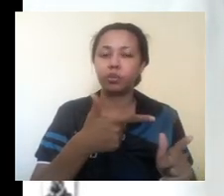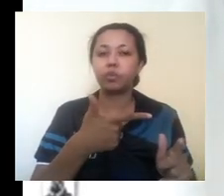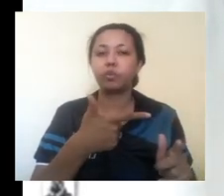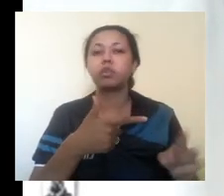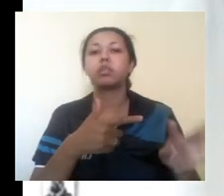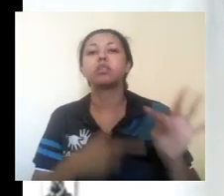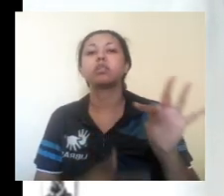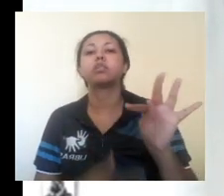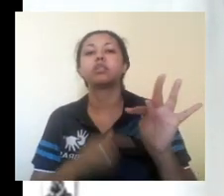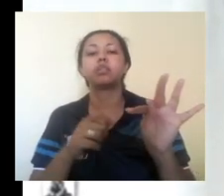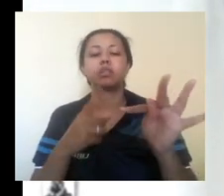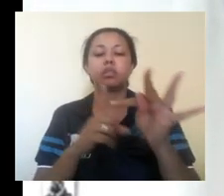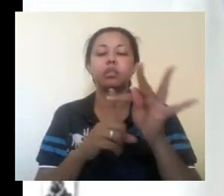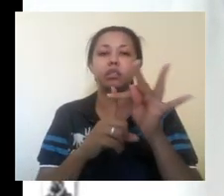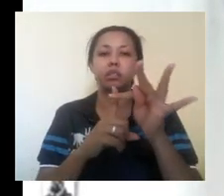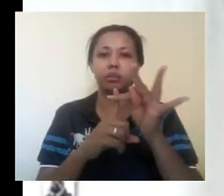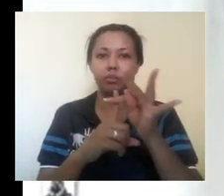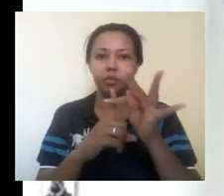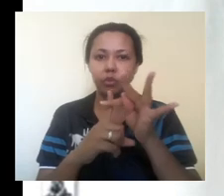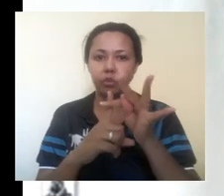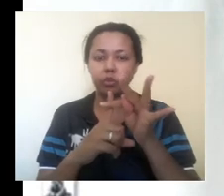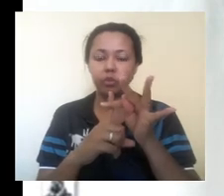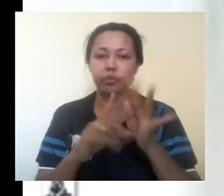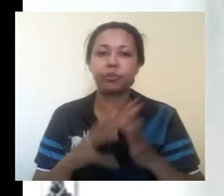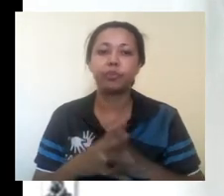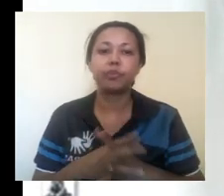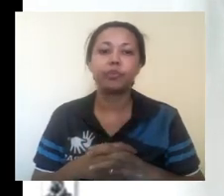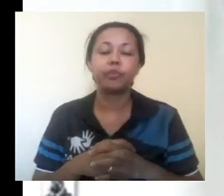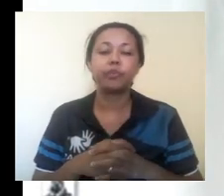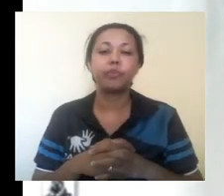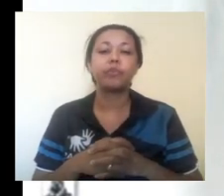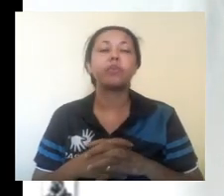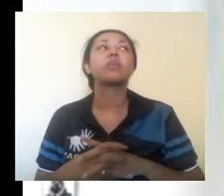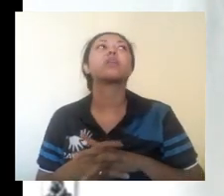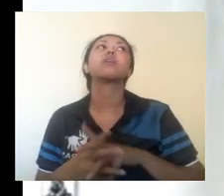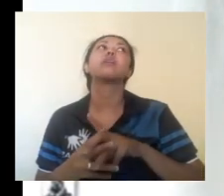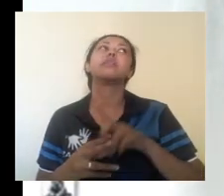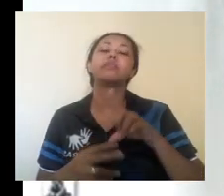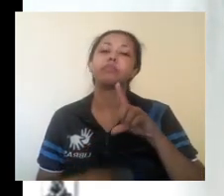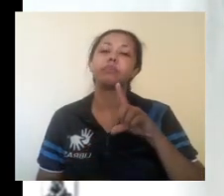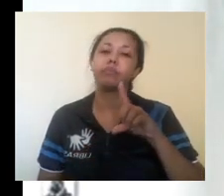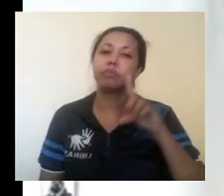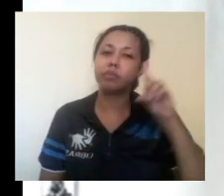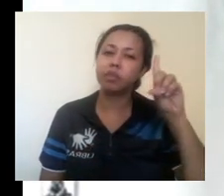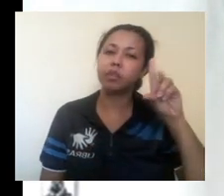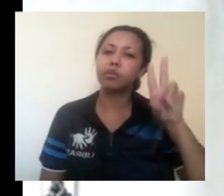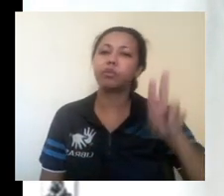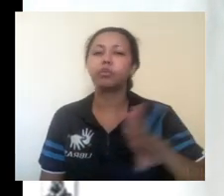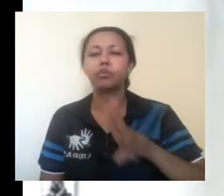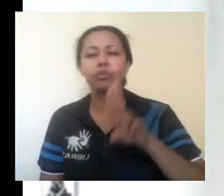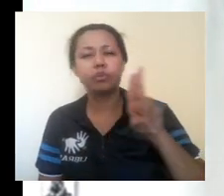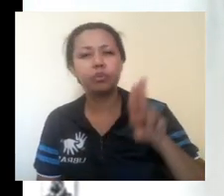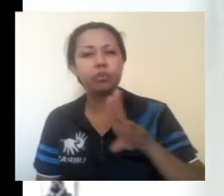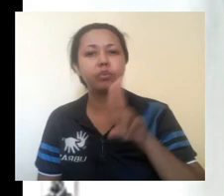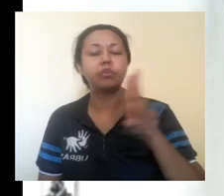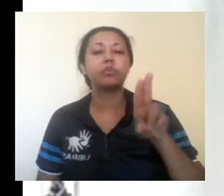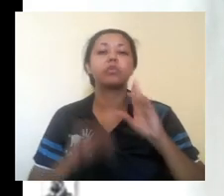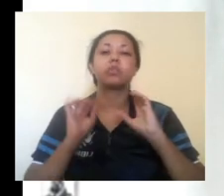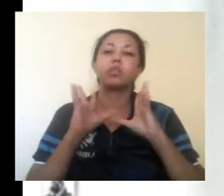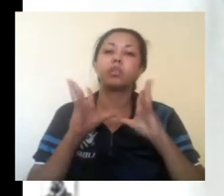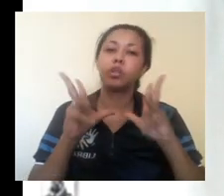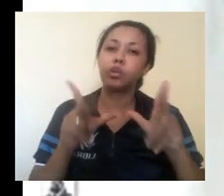para a honra, santificado, útil para o Senhor e preparado para toda boa obra. Esse texto, mais